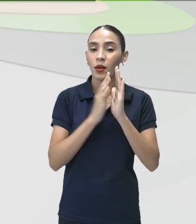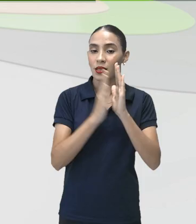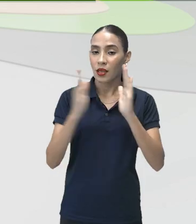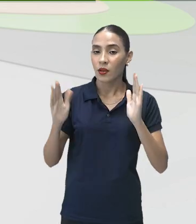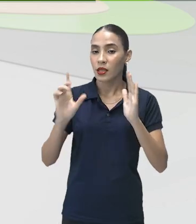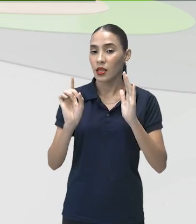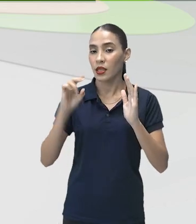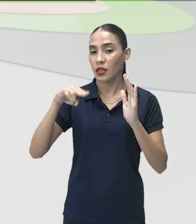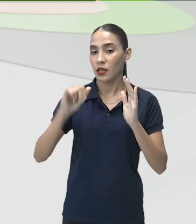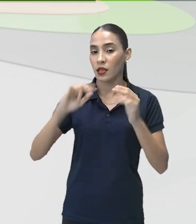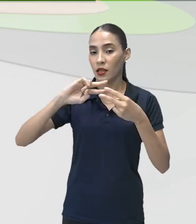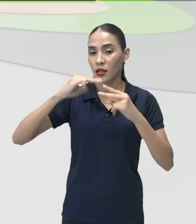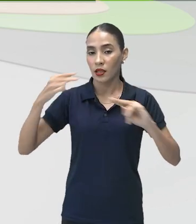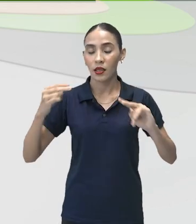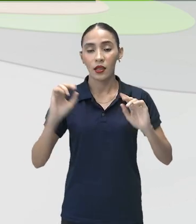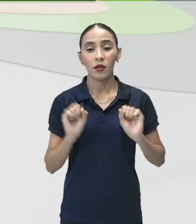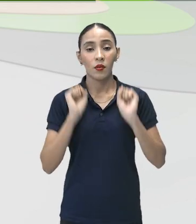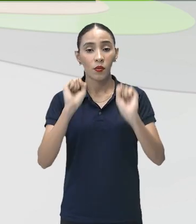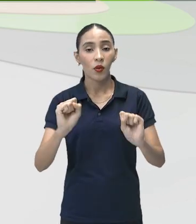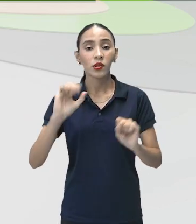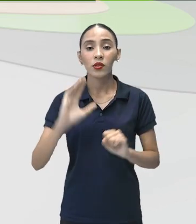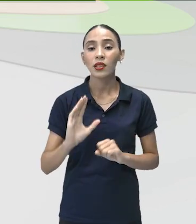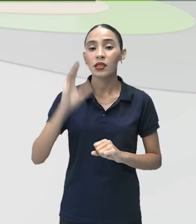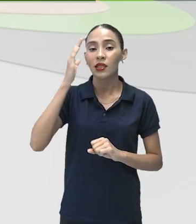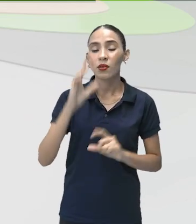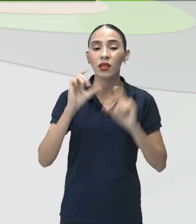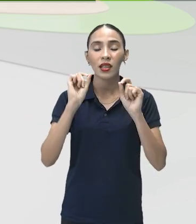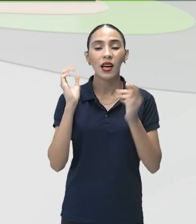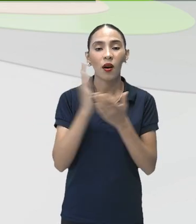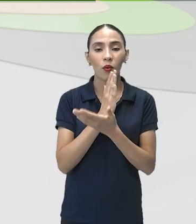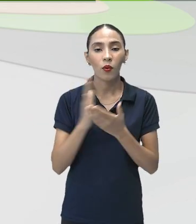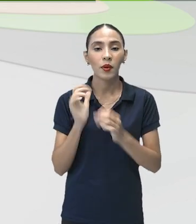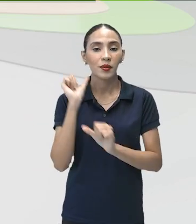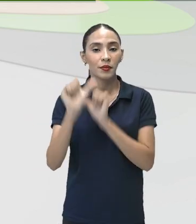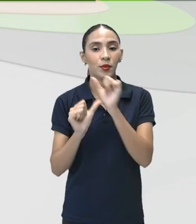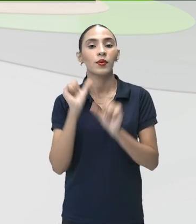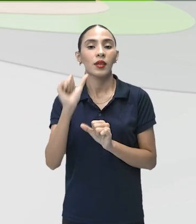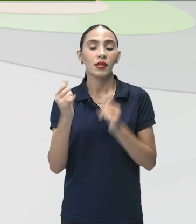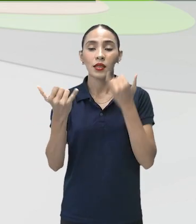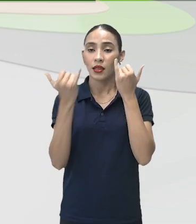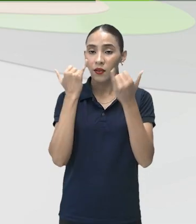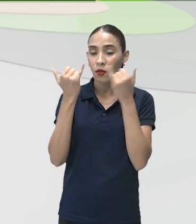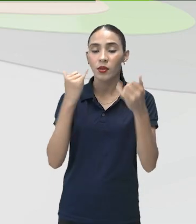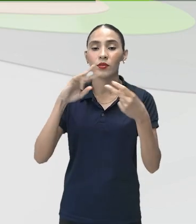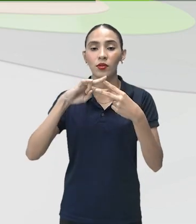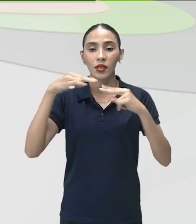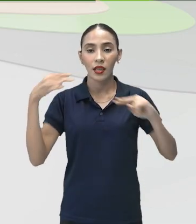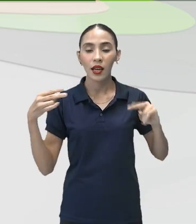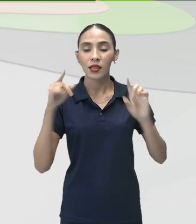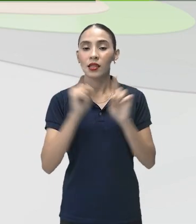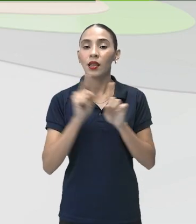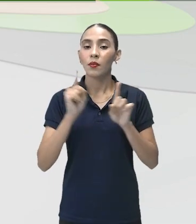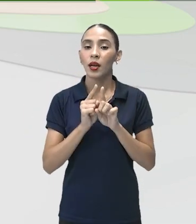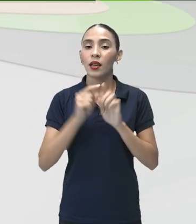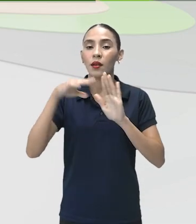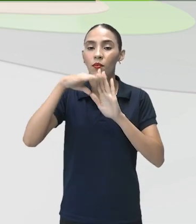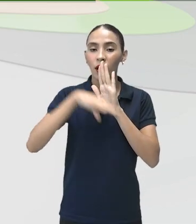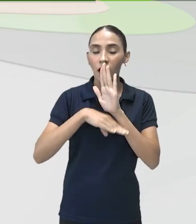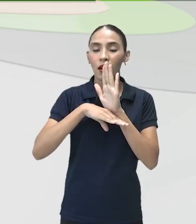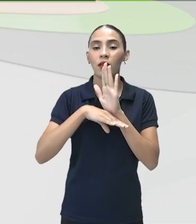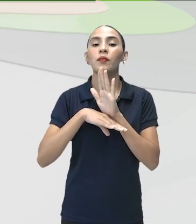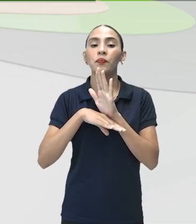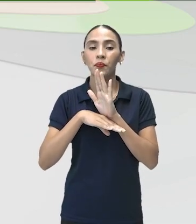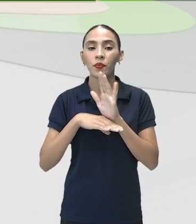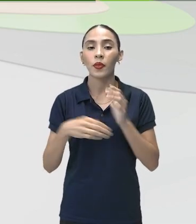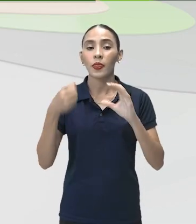sequência de DNA. Isso pode gerar algumas mudanças na informação genética e, assim, na codificação